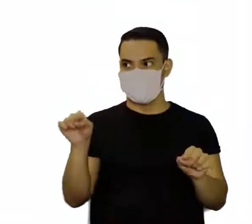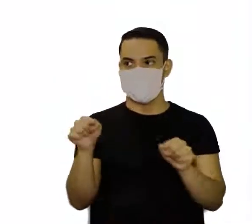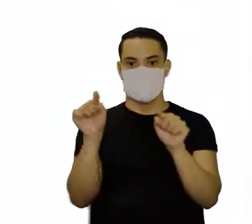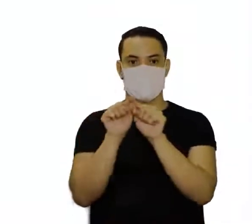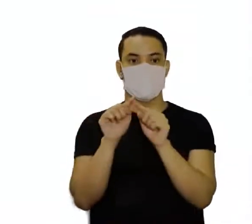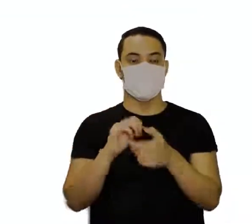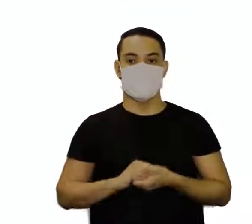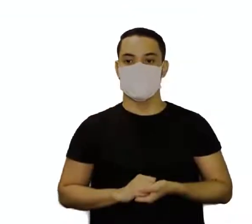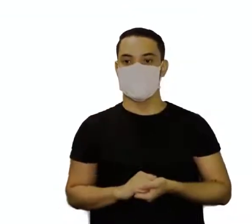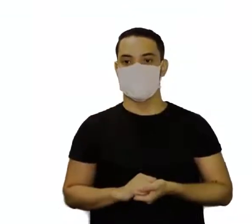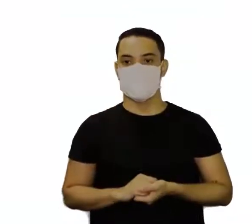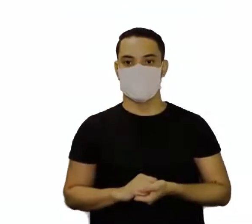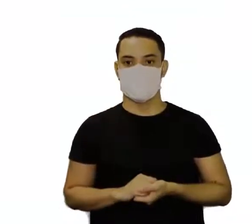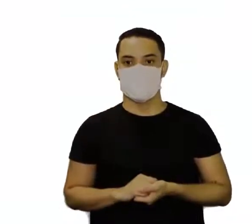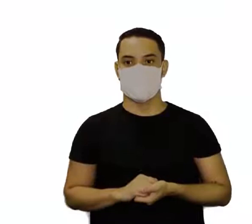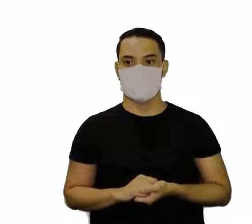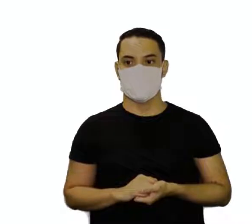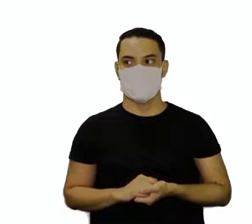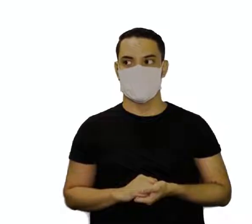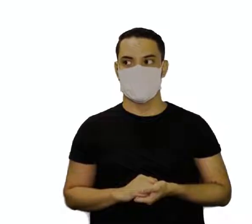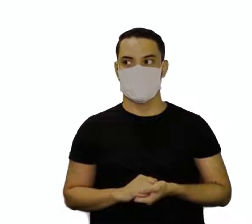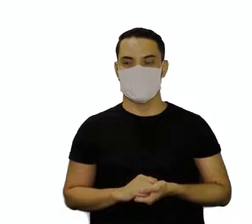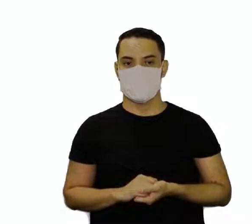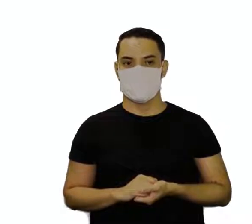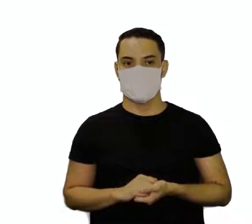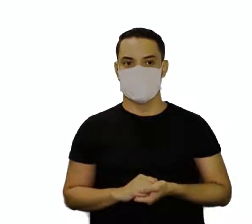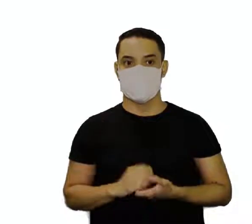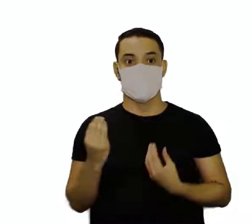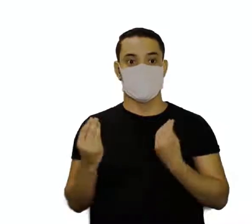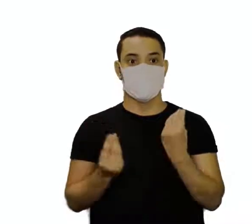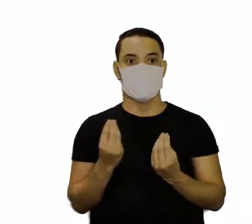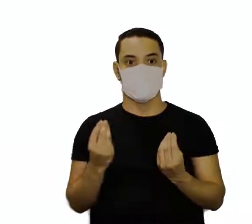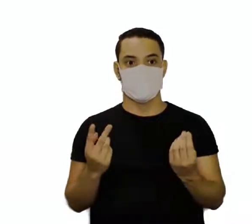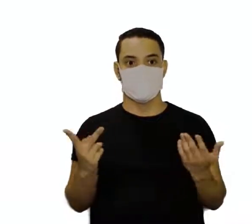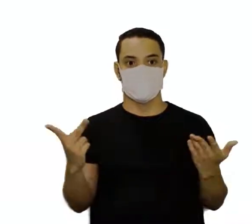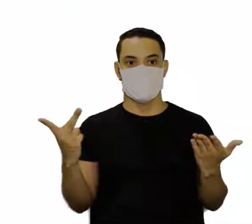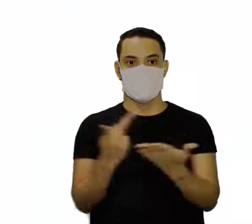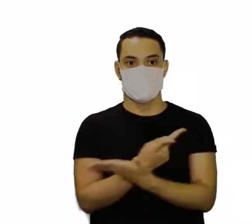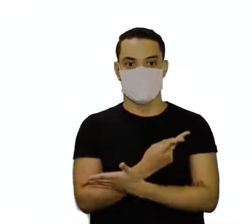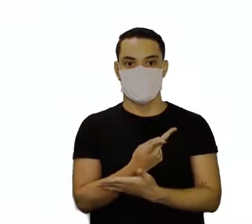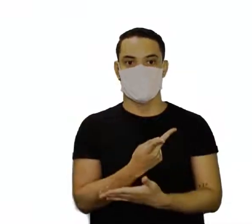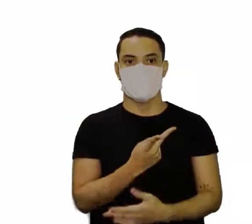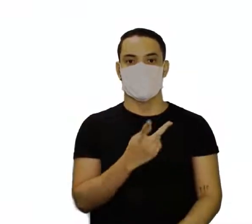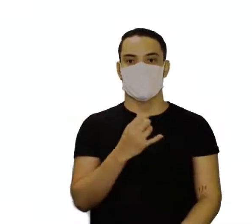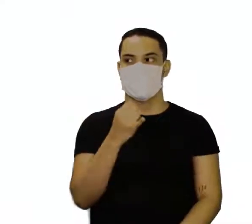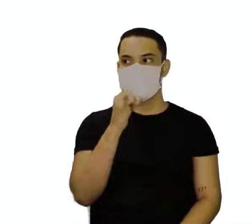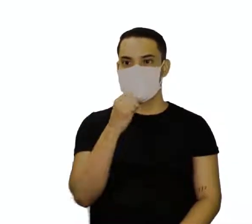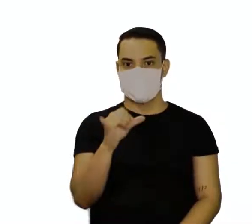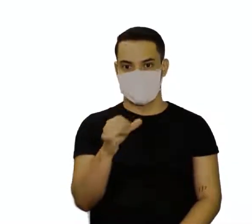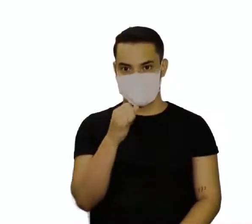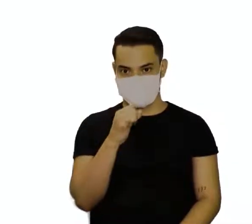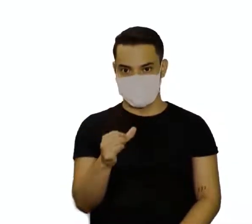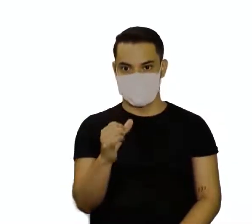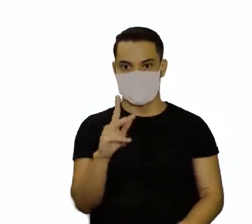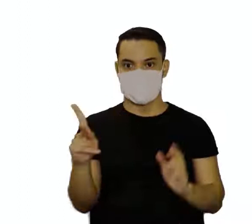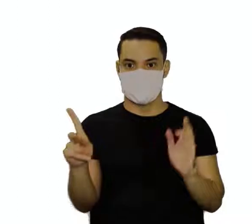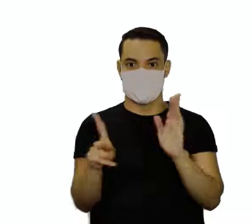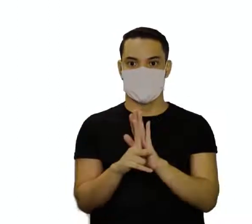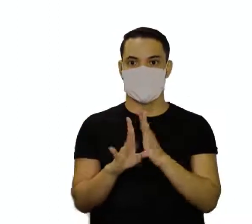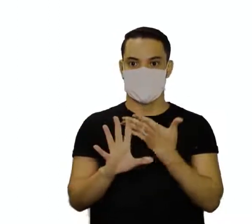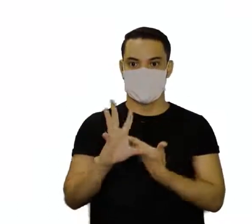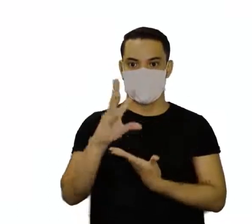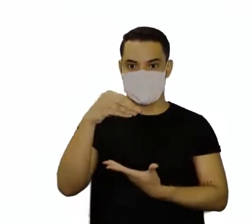a intensidade da corrente elétrica que percorrerá esse condutor no caso de seus